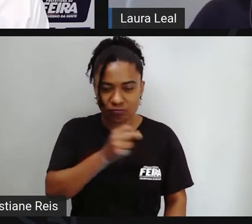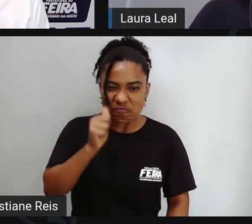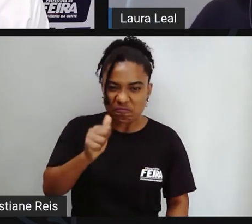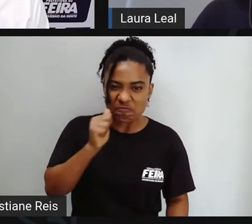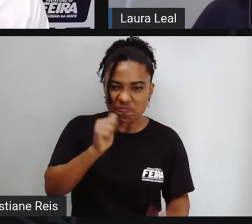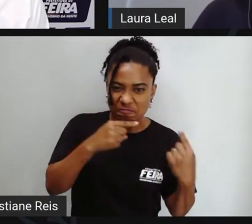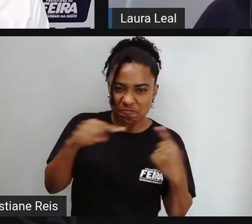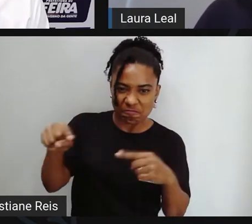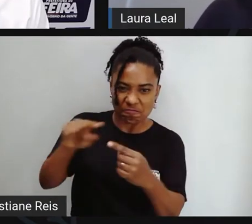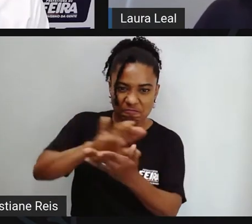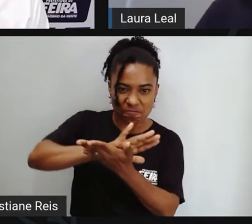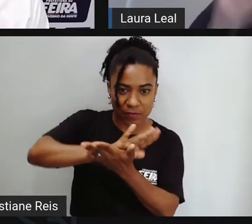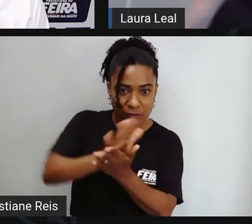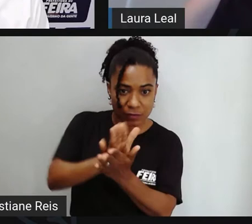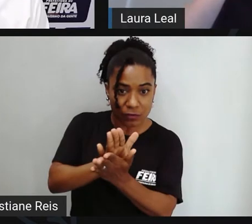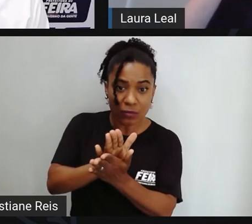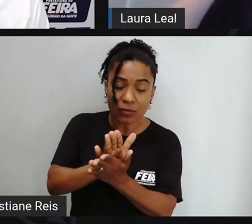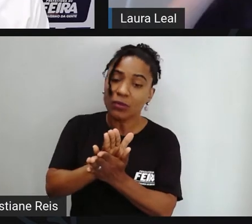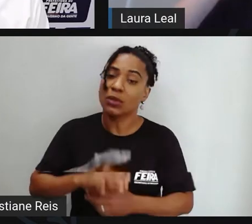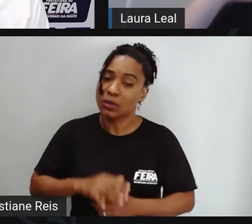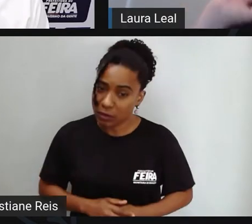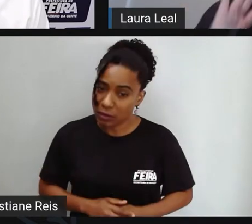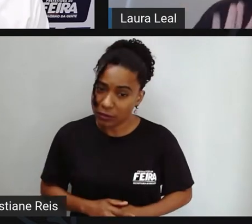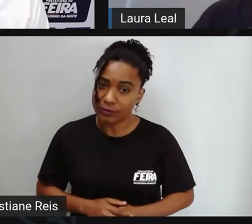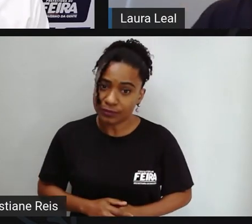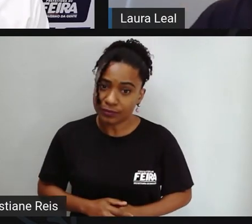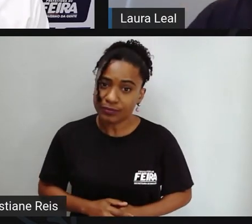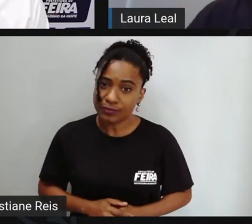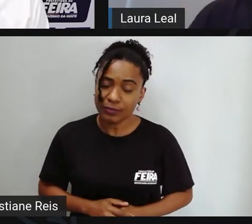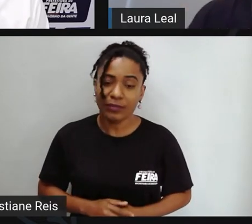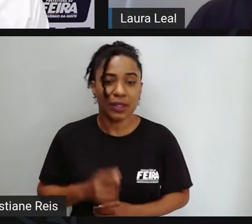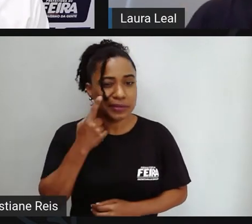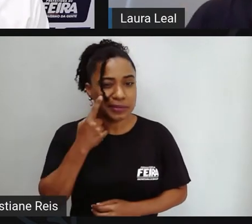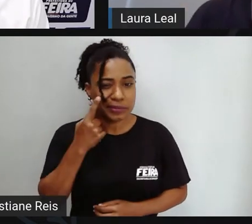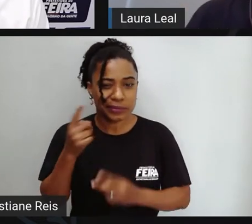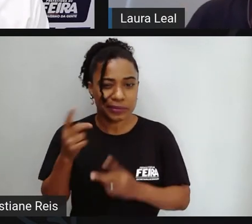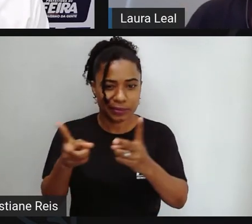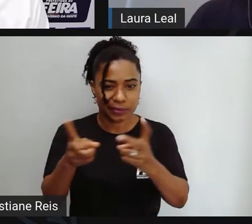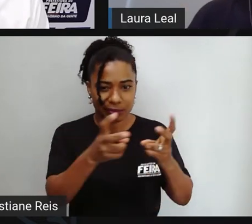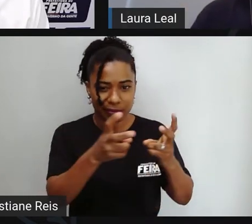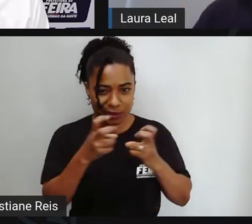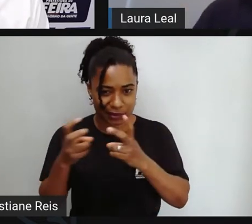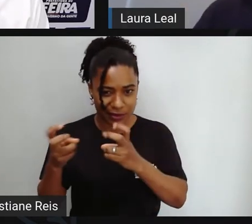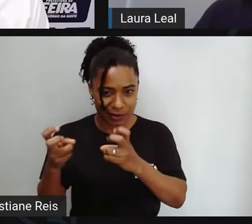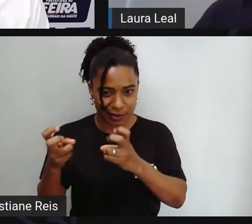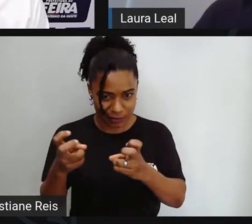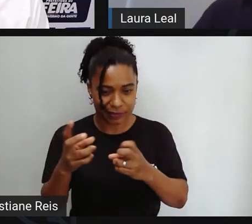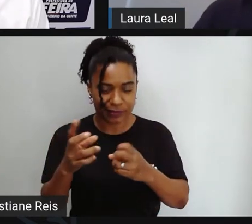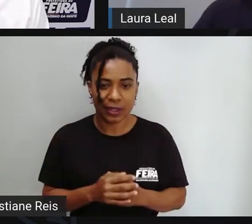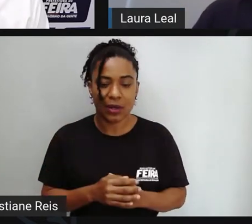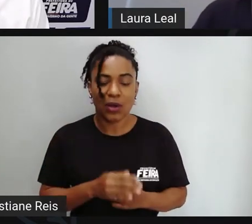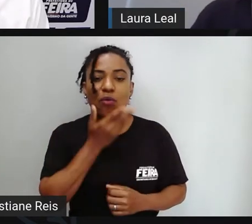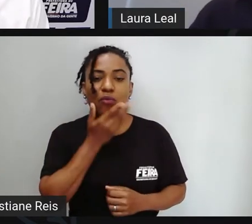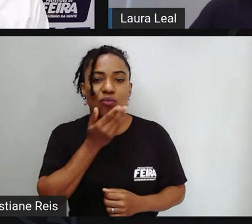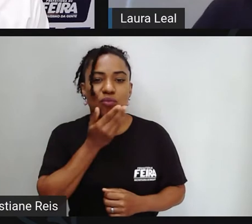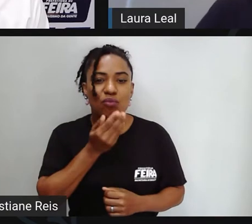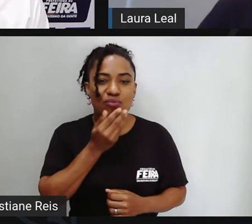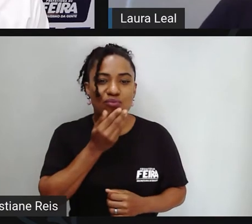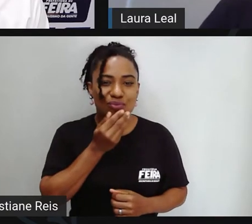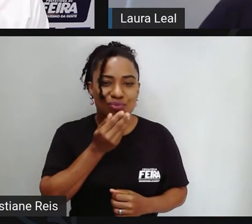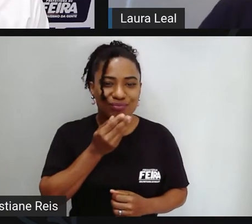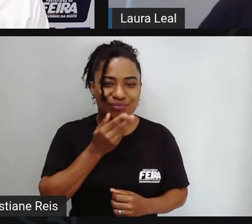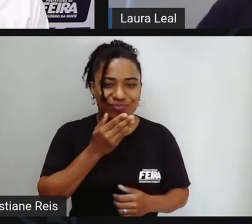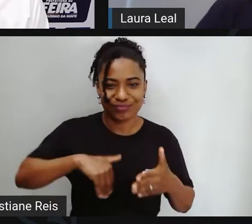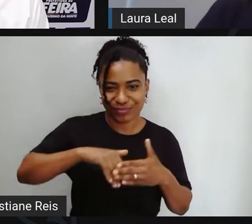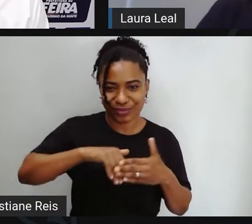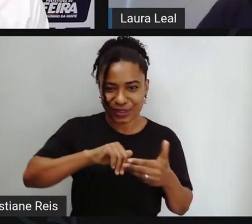E é muito comum a gente observar isso no nosso dia a dia, né? Então, um menino que joga bola mal, futebol, ele joga como uma